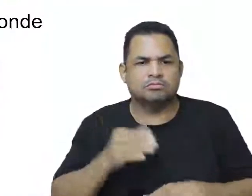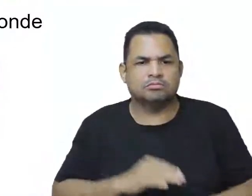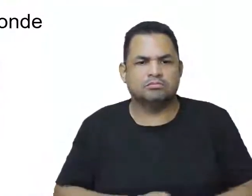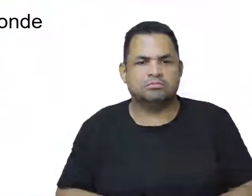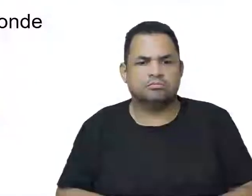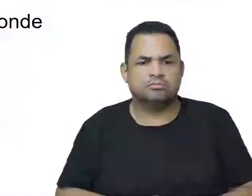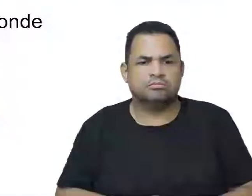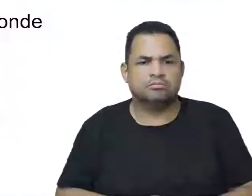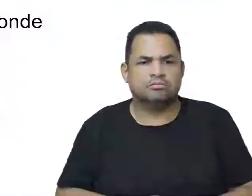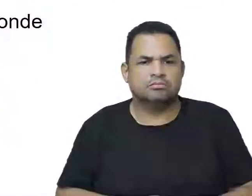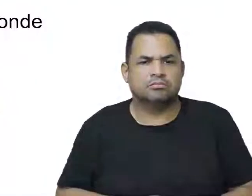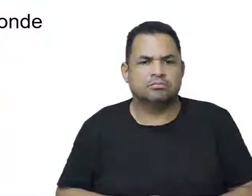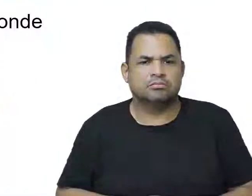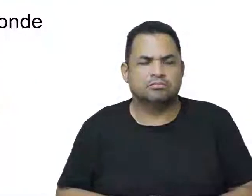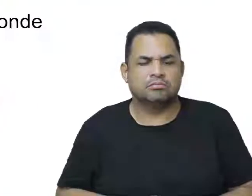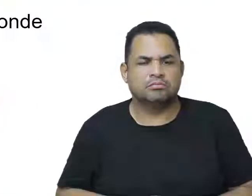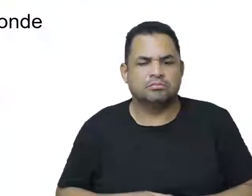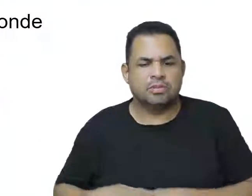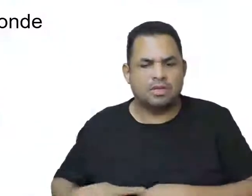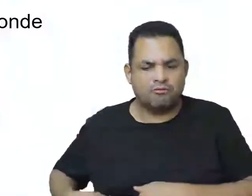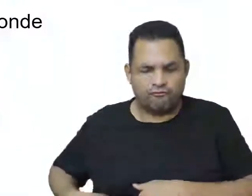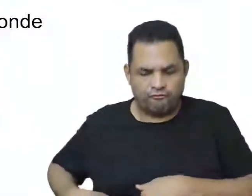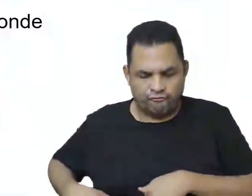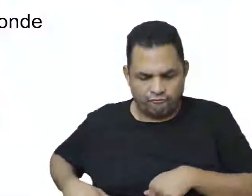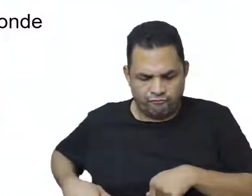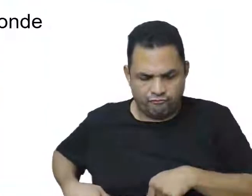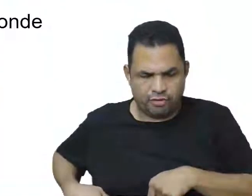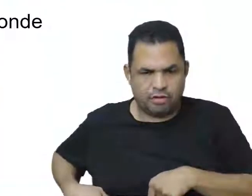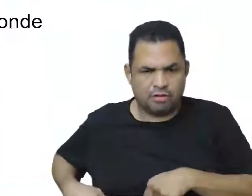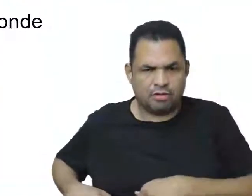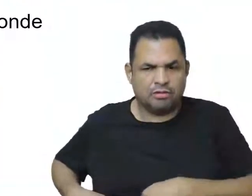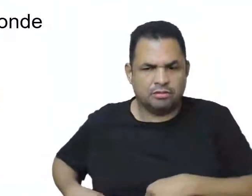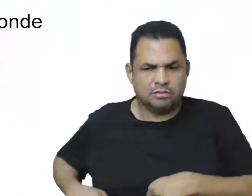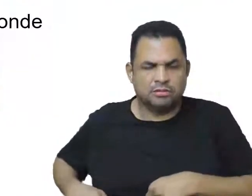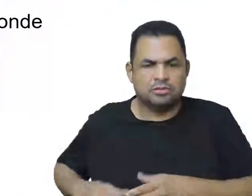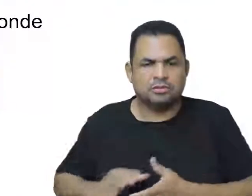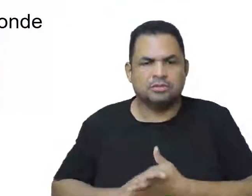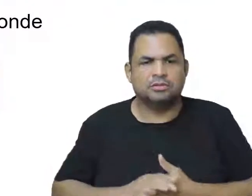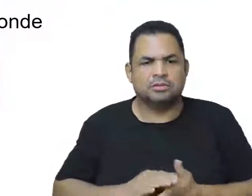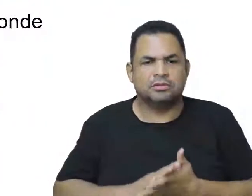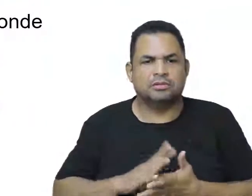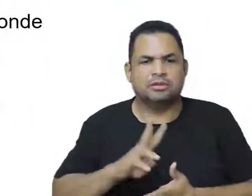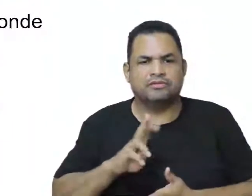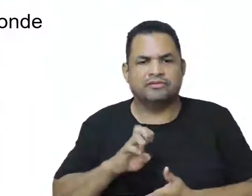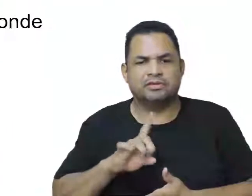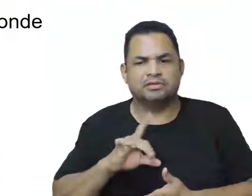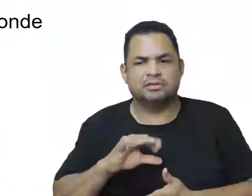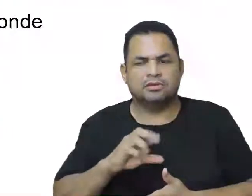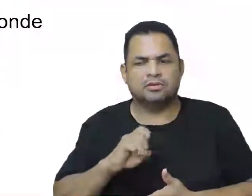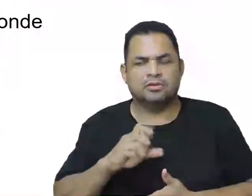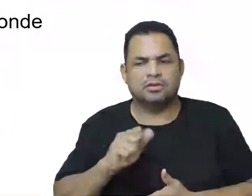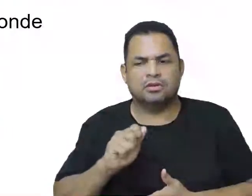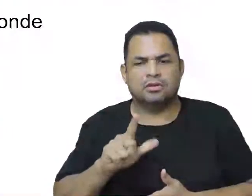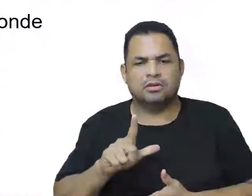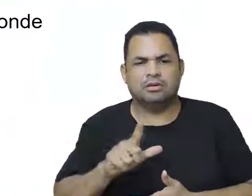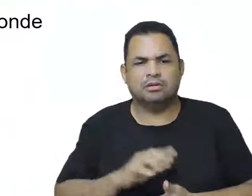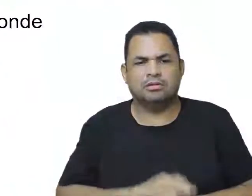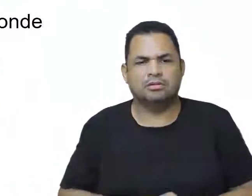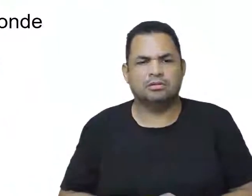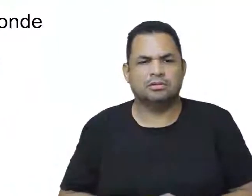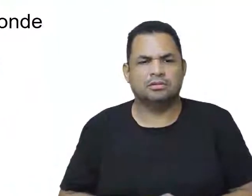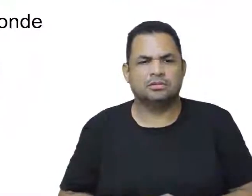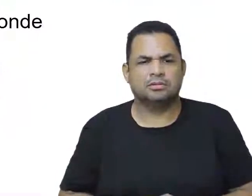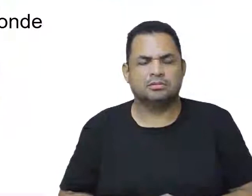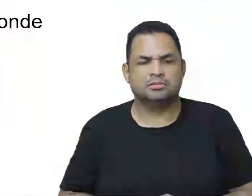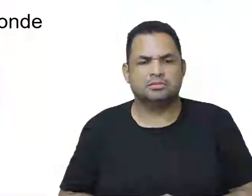fígado. Por trás do fígado, a gente tem a vesícula, né?